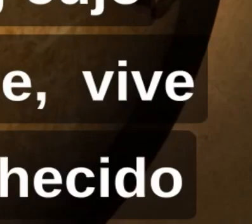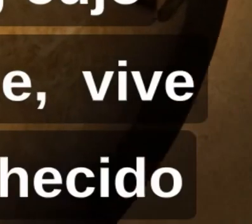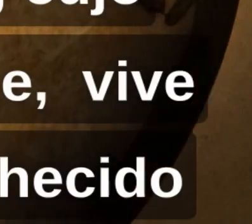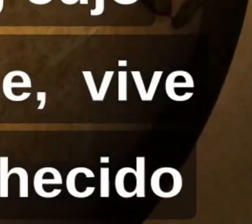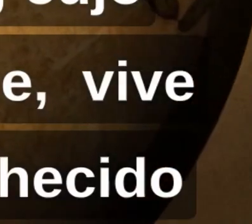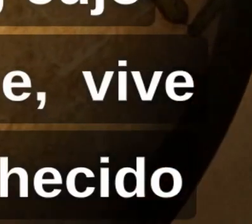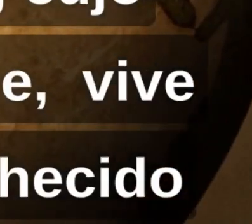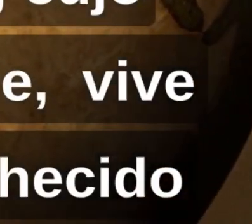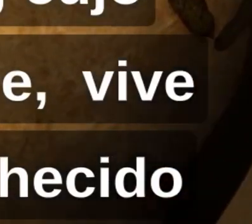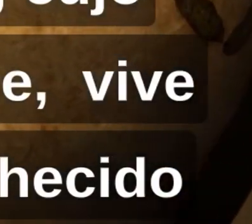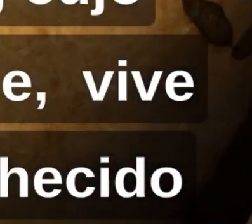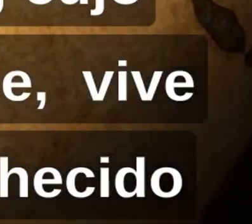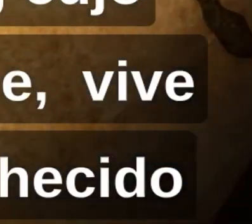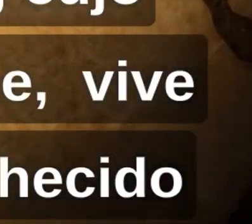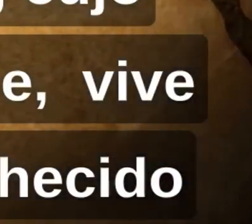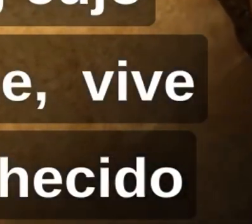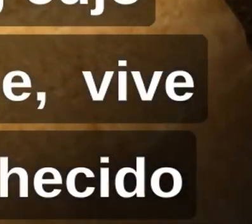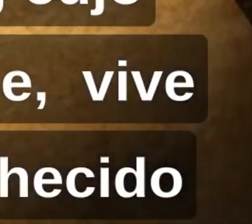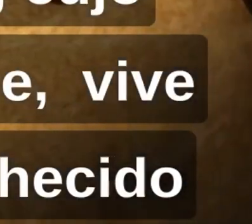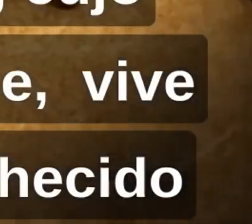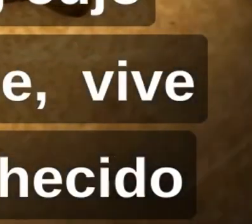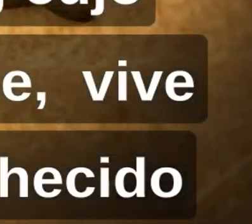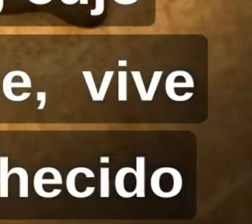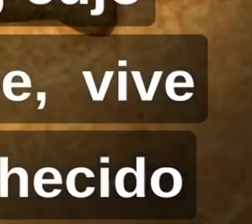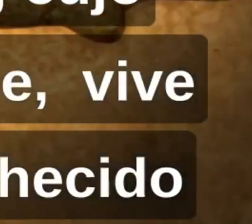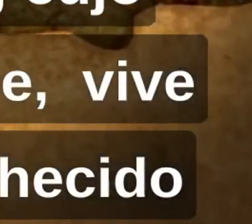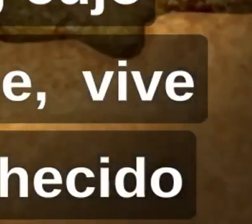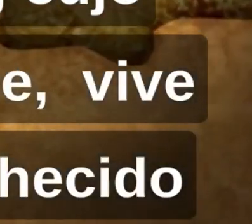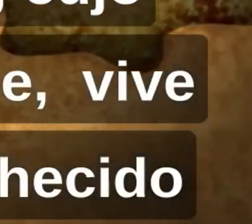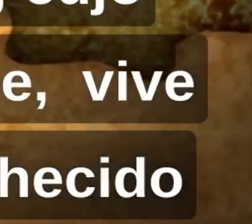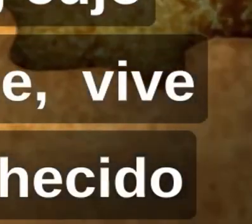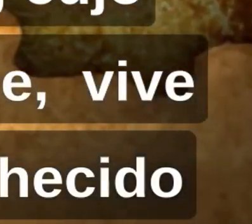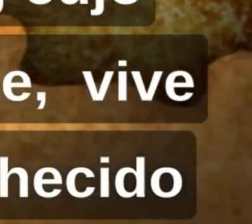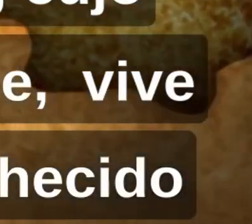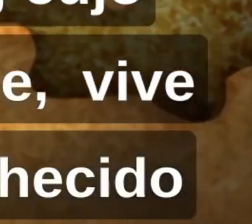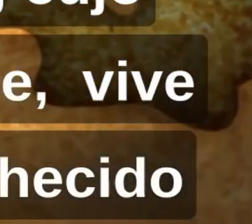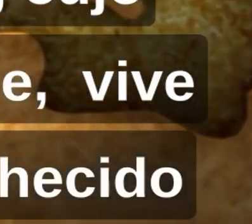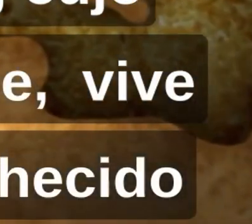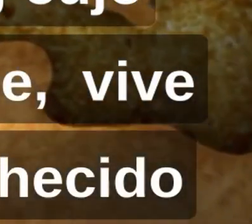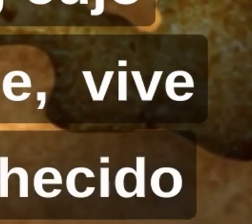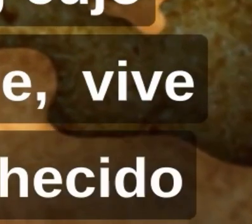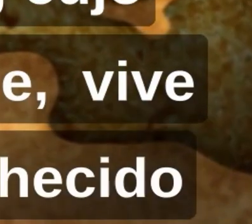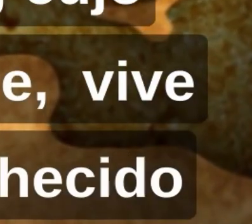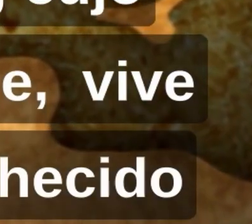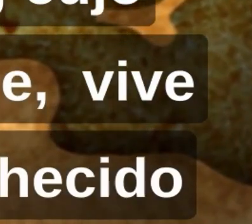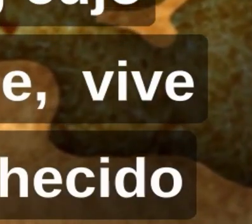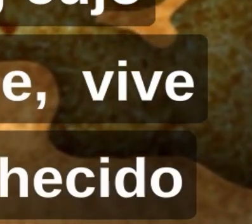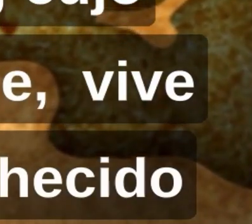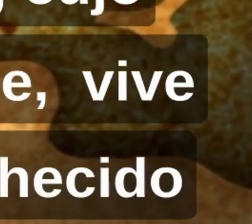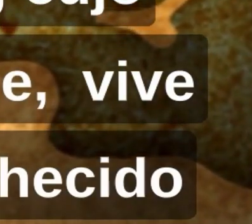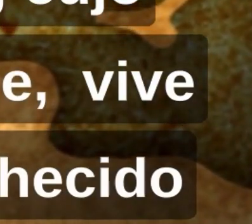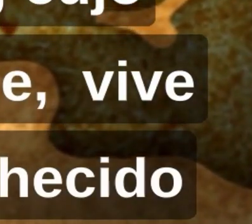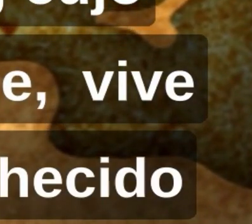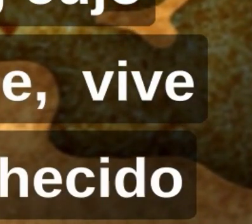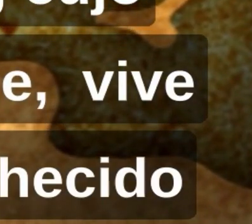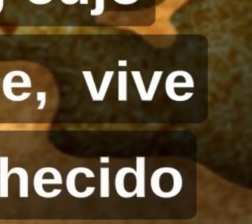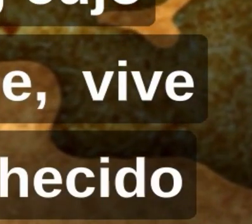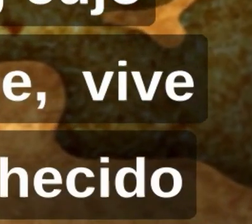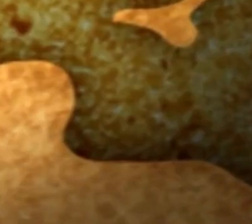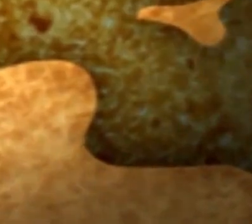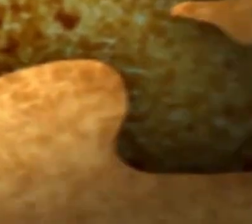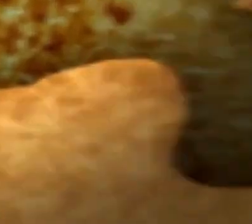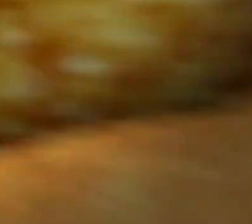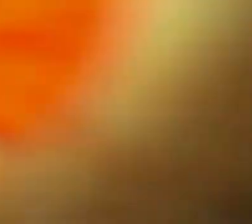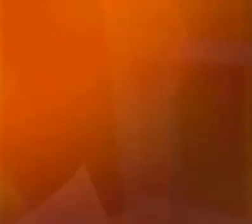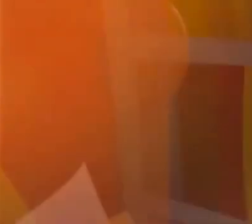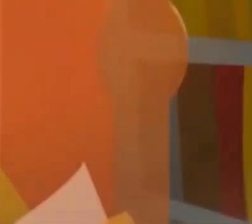Num lugar da Mancha, cujo nome não quero lembrar-me, vivia Alonso Quijano, mais conhecido como